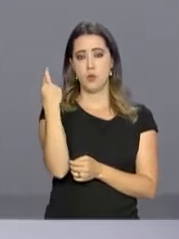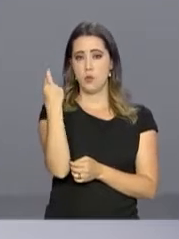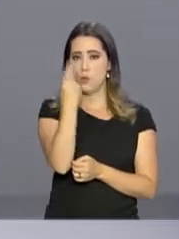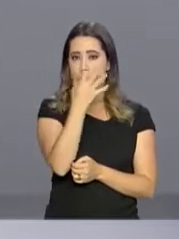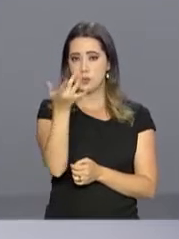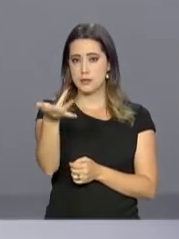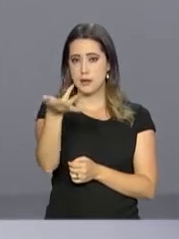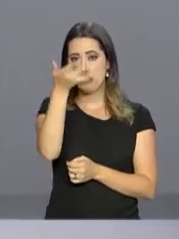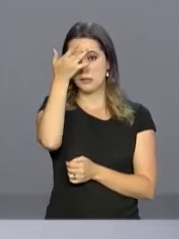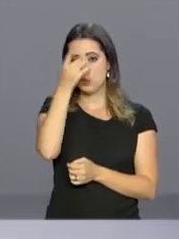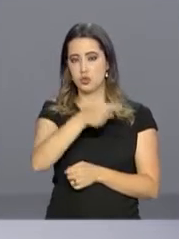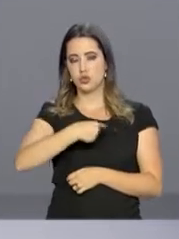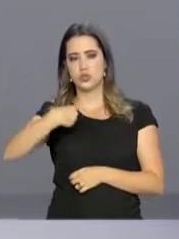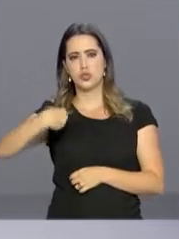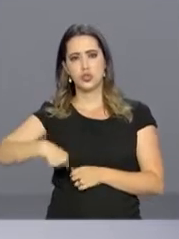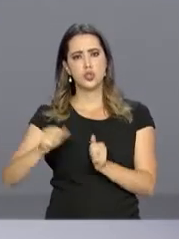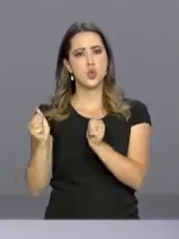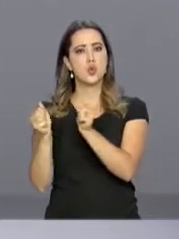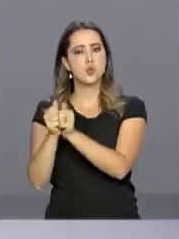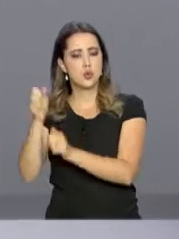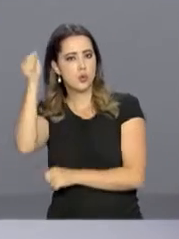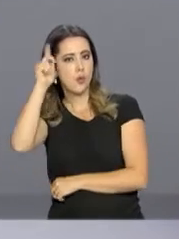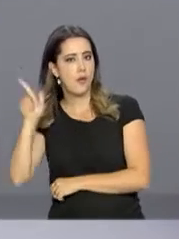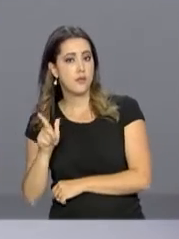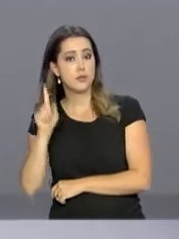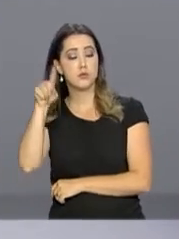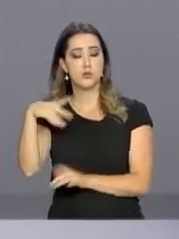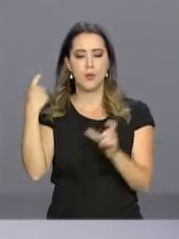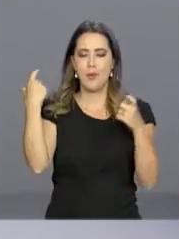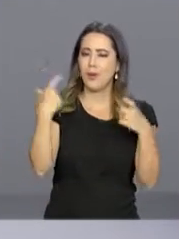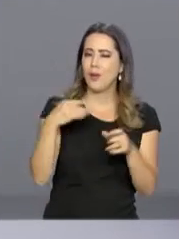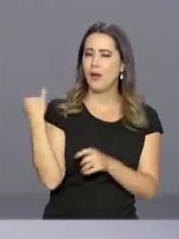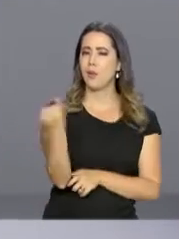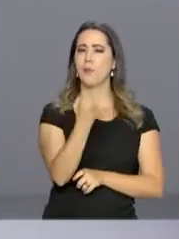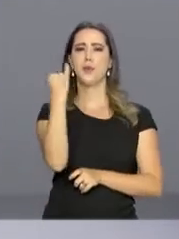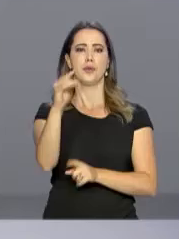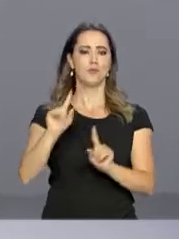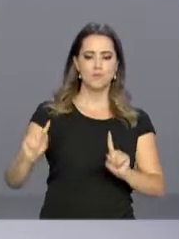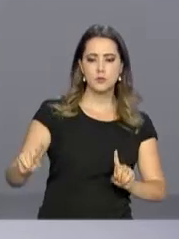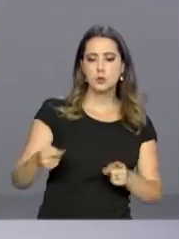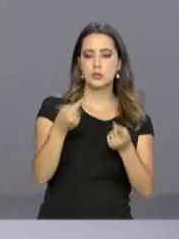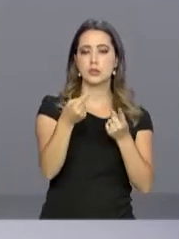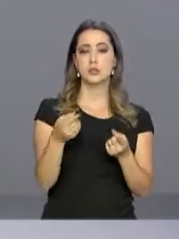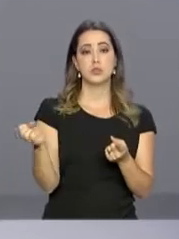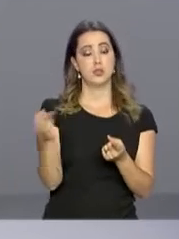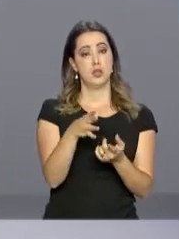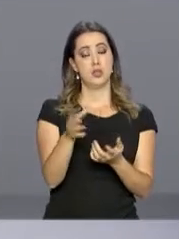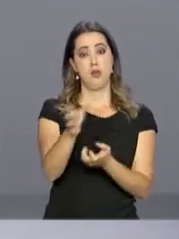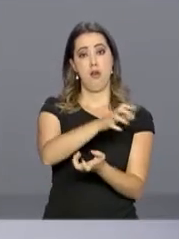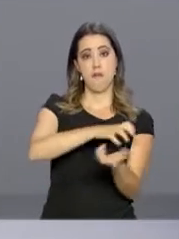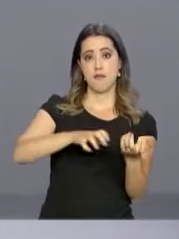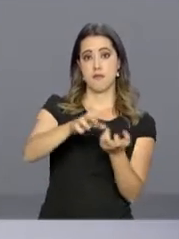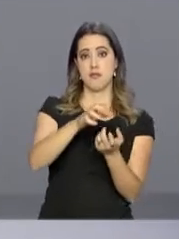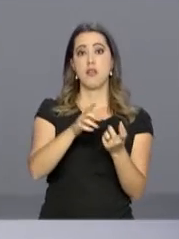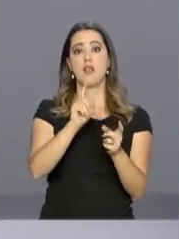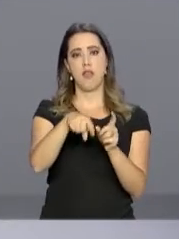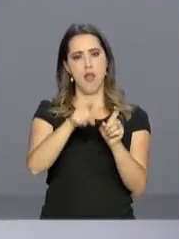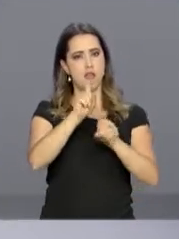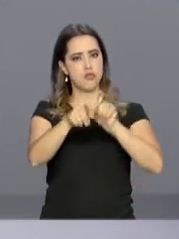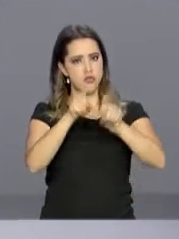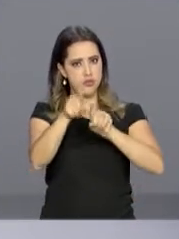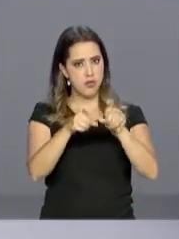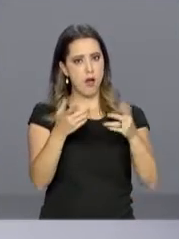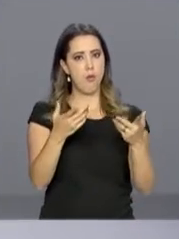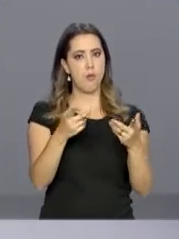Índia, China e África do Sul é o espaço privilegiado para enfrentar os desafios da revolução digital. Entre os resultados da